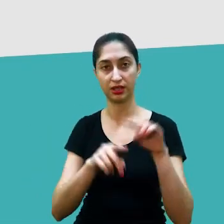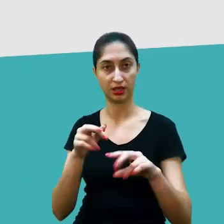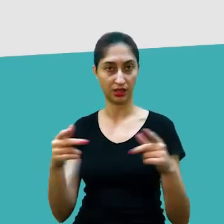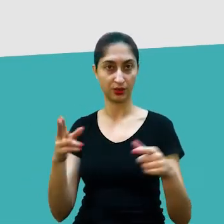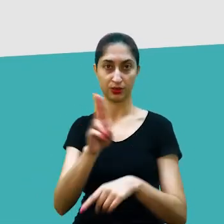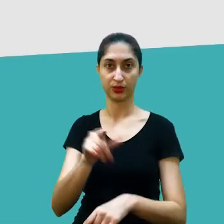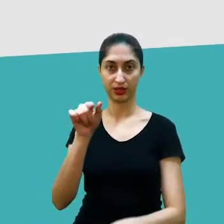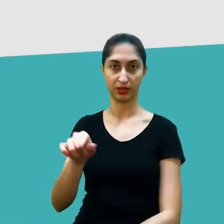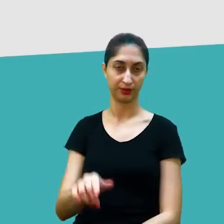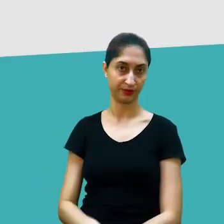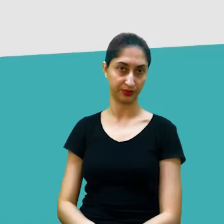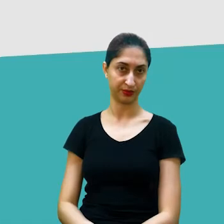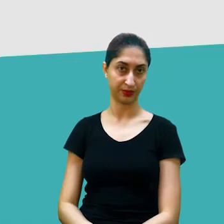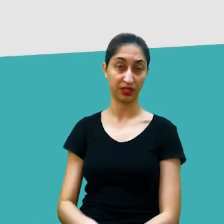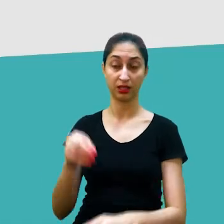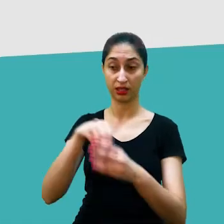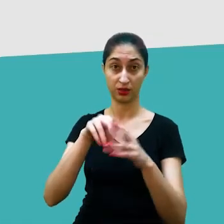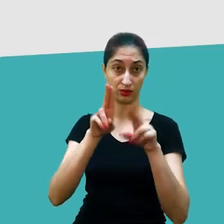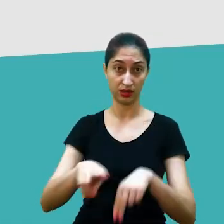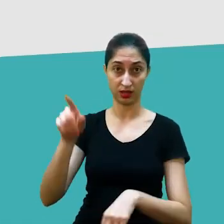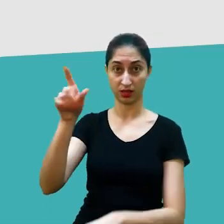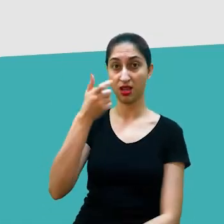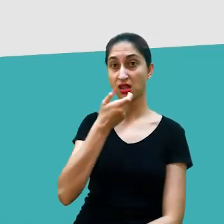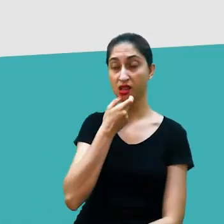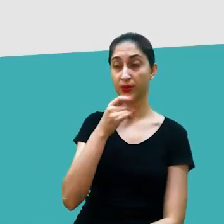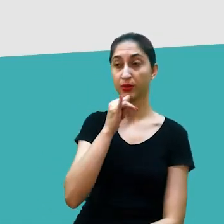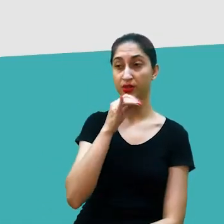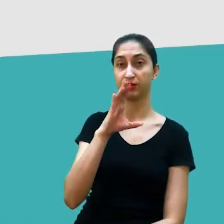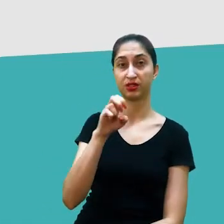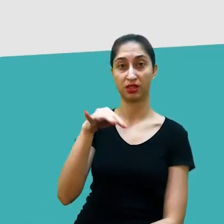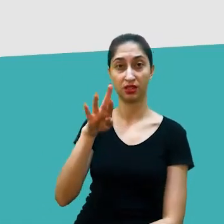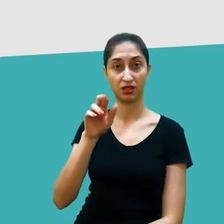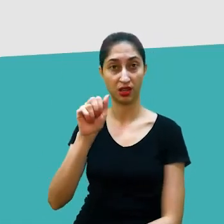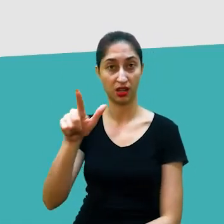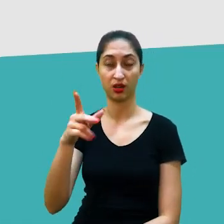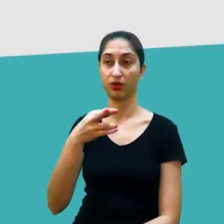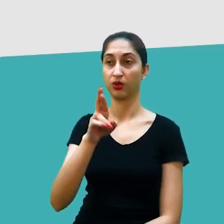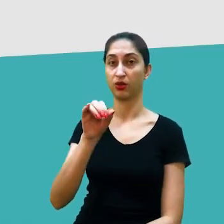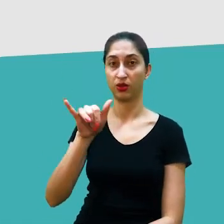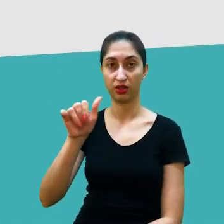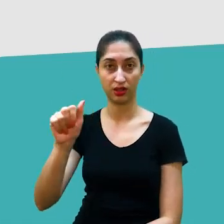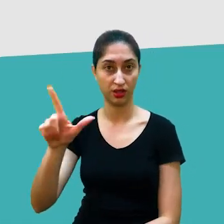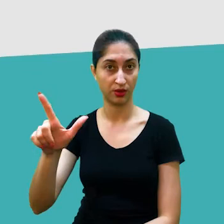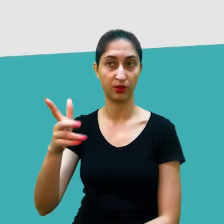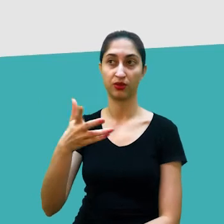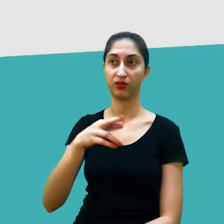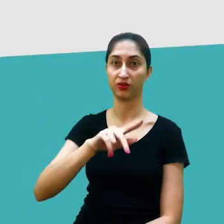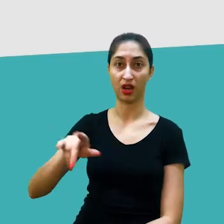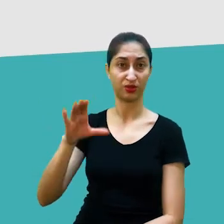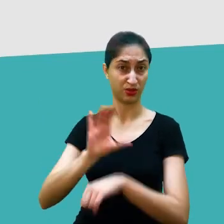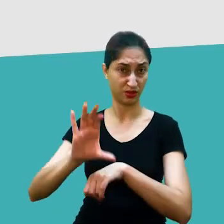partir disso. Nas grandes universidades inglesas, como Central St. Martin's, Royal College, por exemplo, os cursos